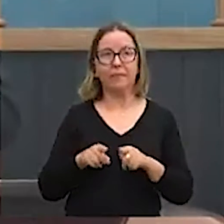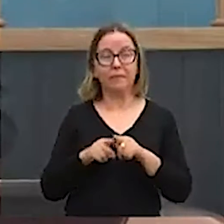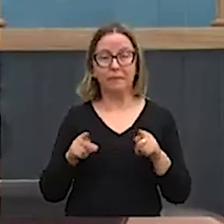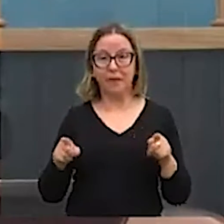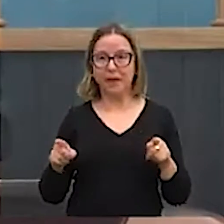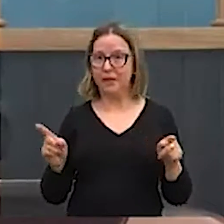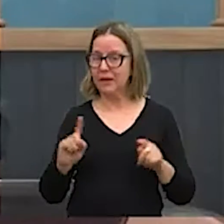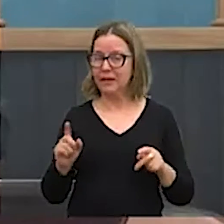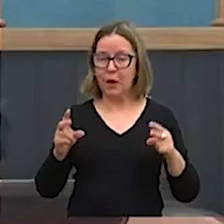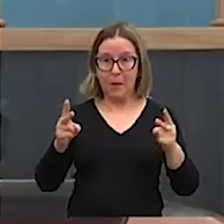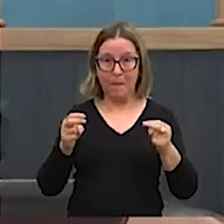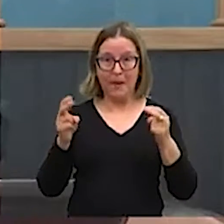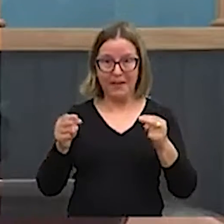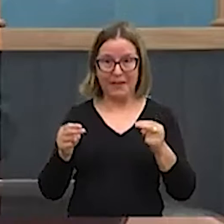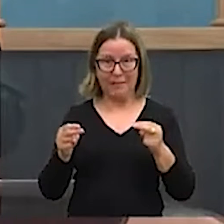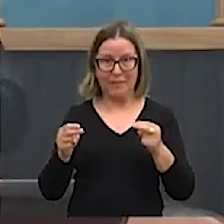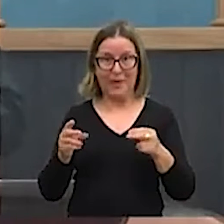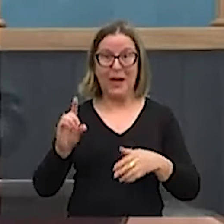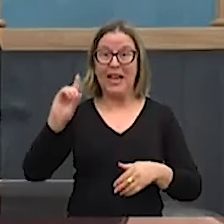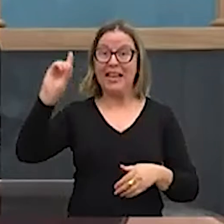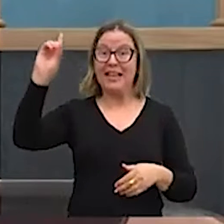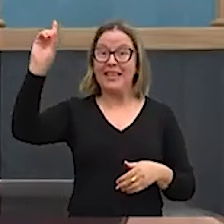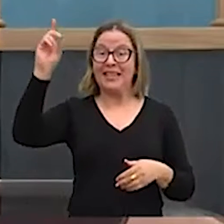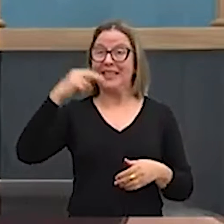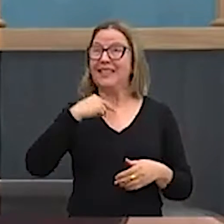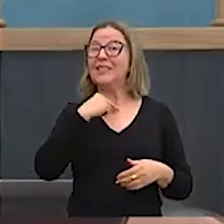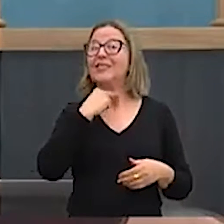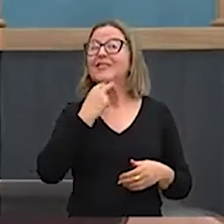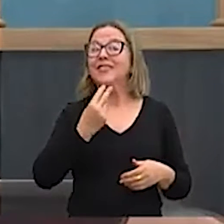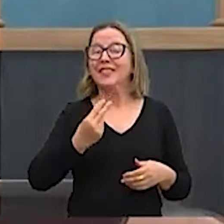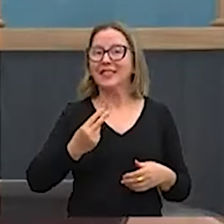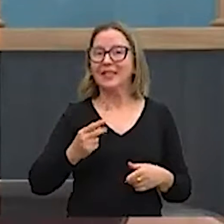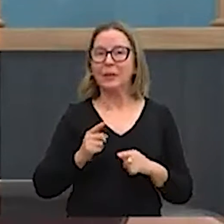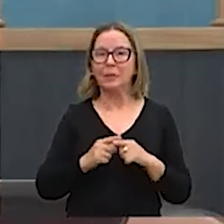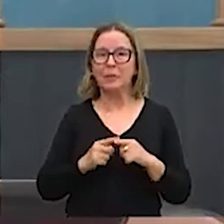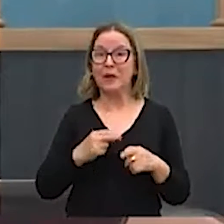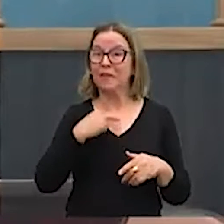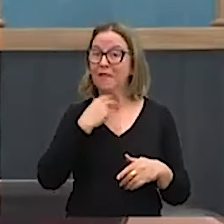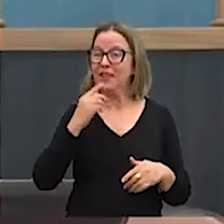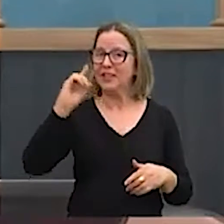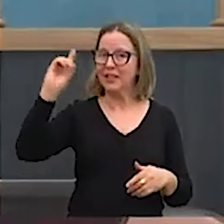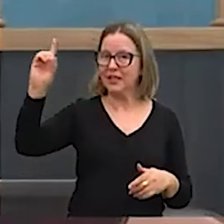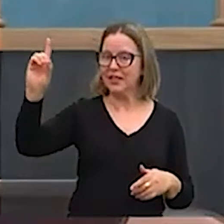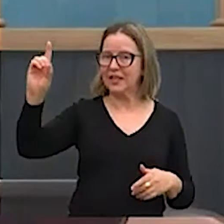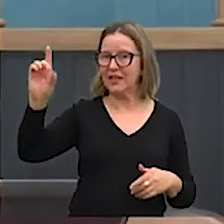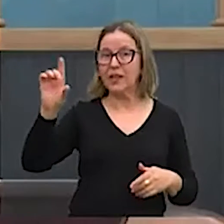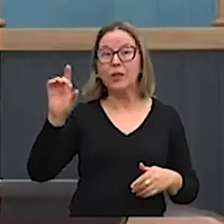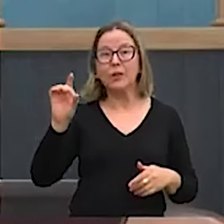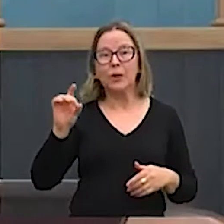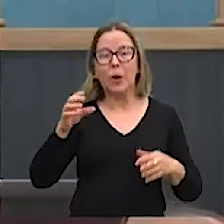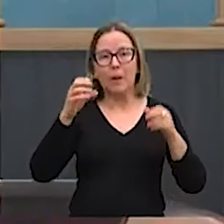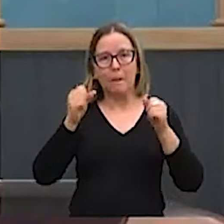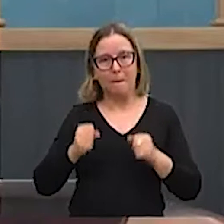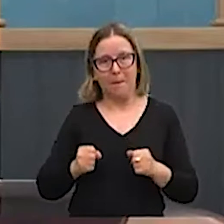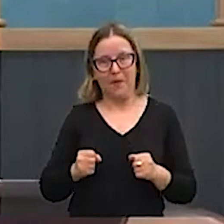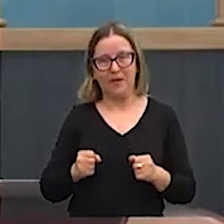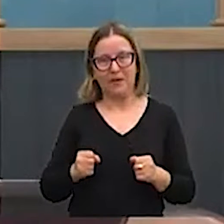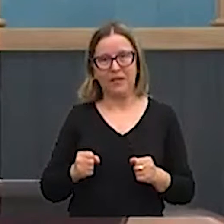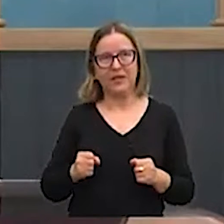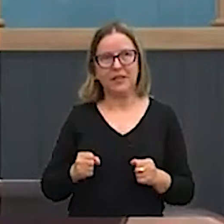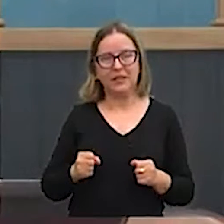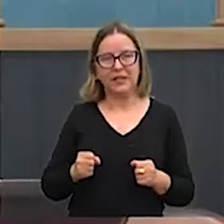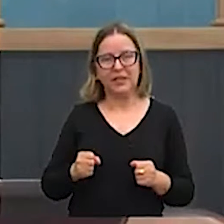não perceberam a voz de Deus, porque a voz de Deus só pode ser ouvida